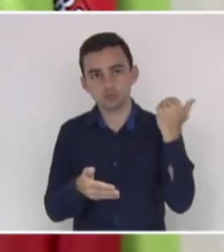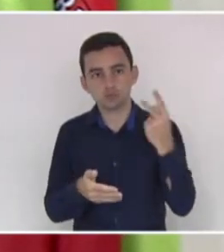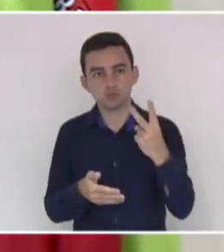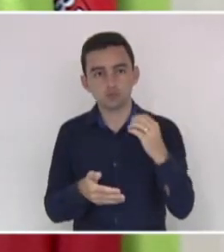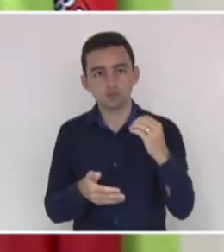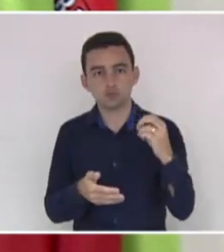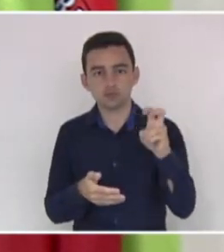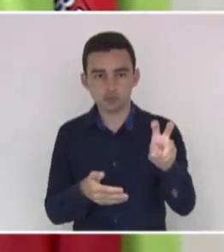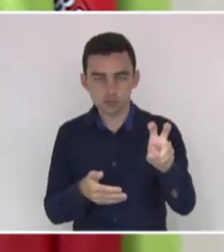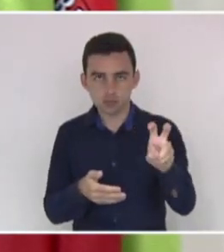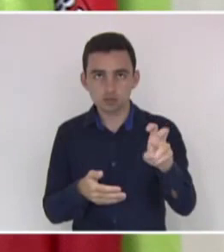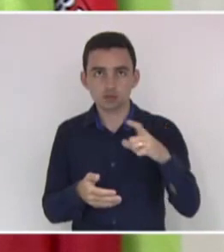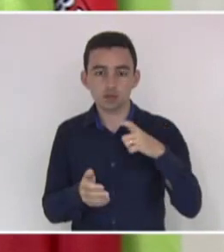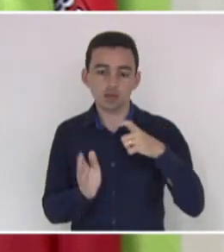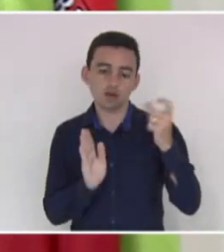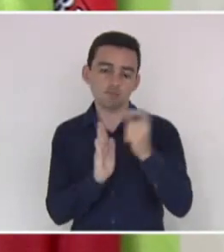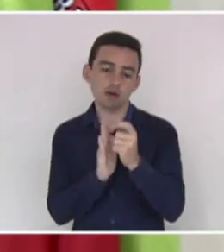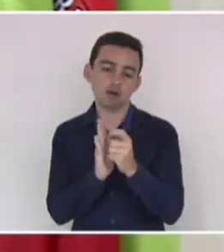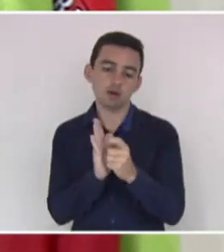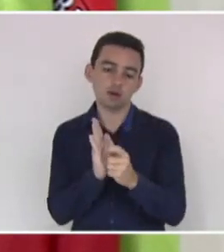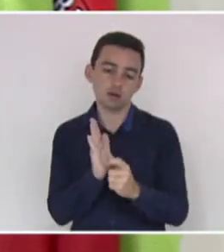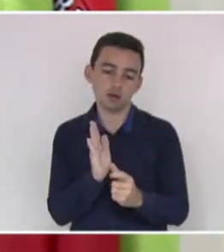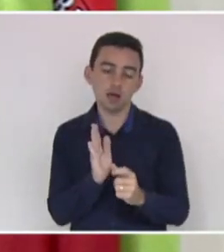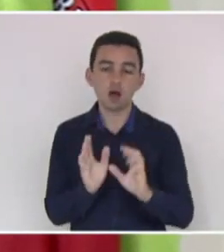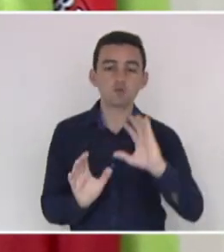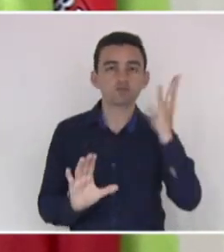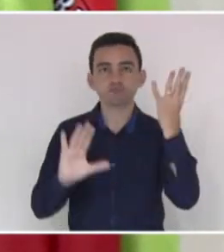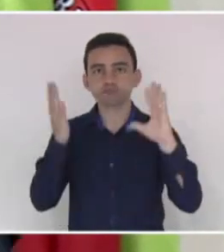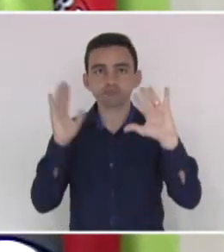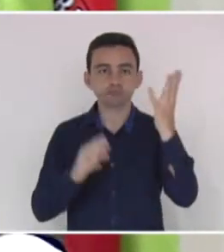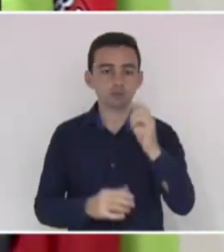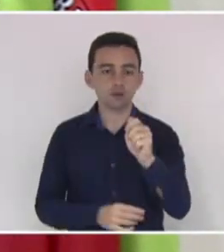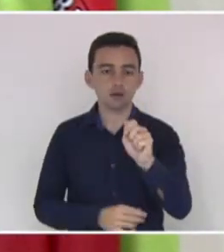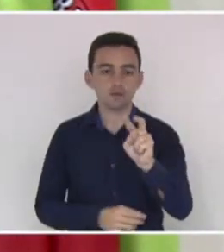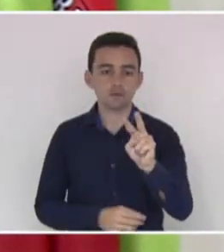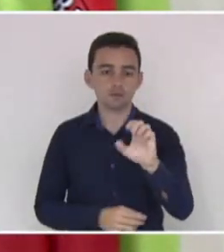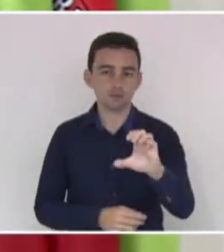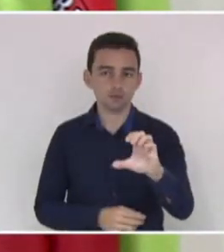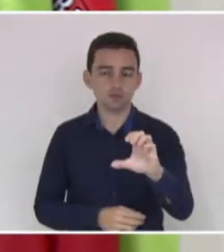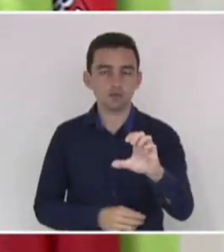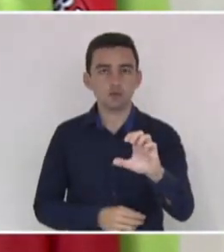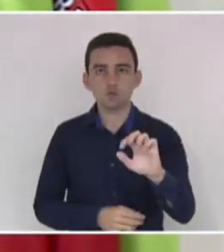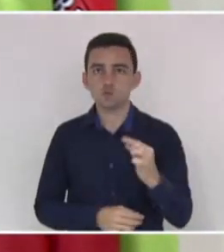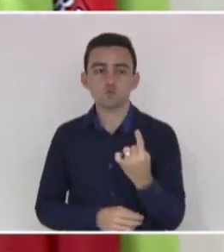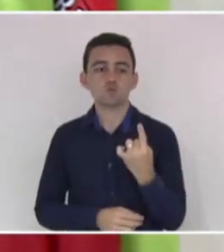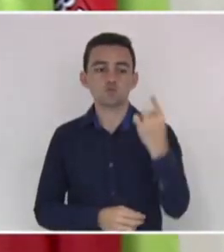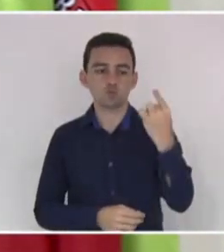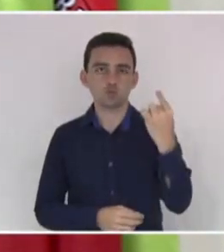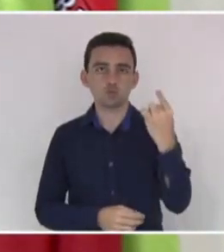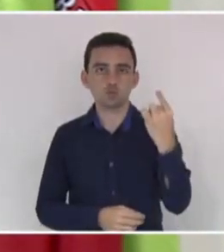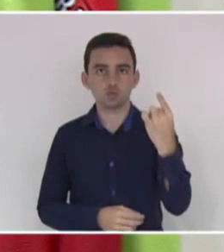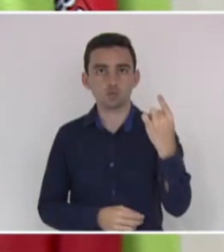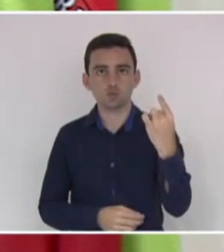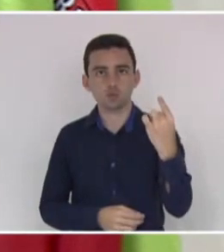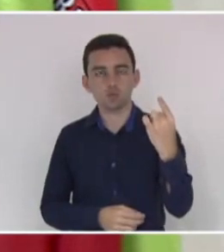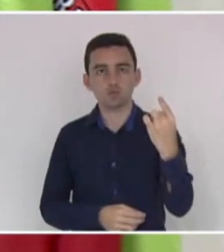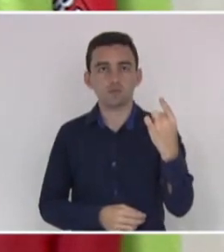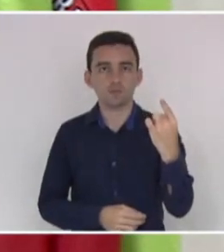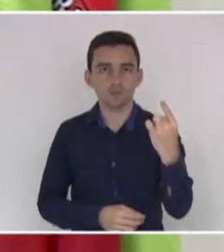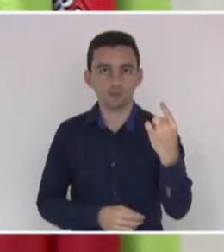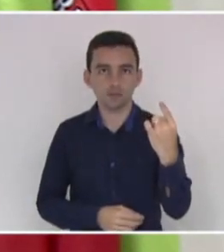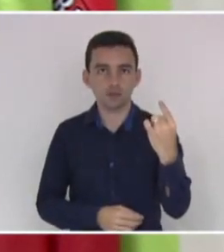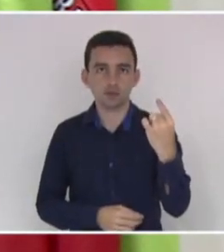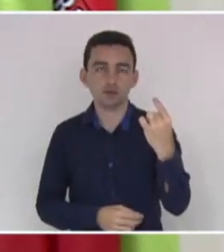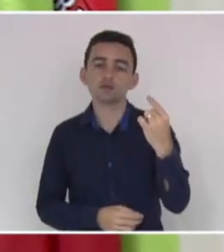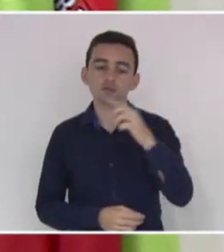de dados de registro de AVC. Um único, senhores deputados, um único da